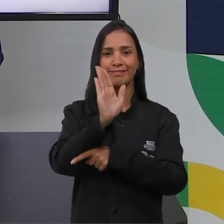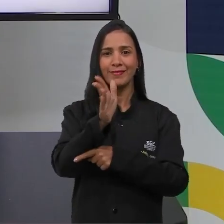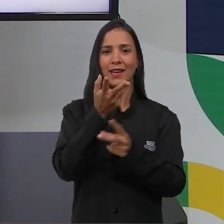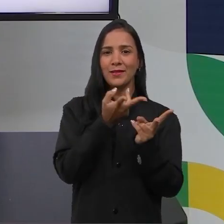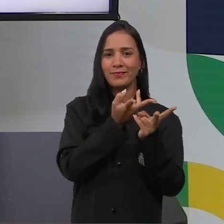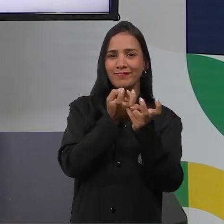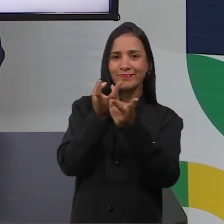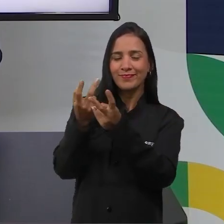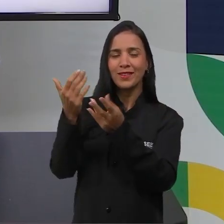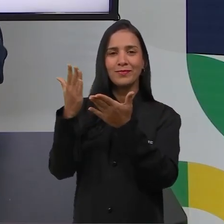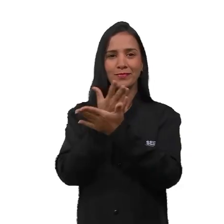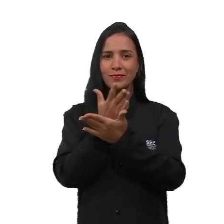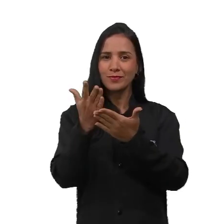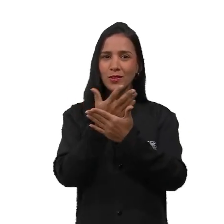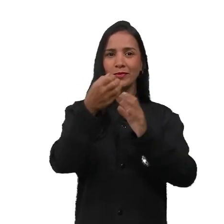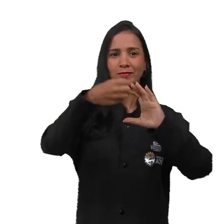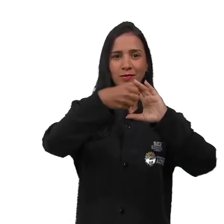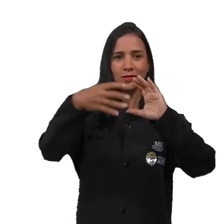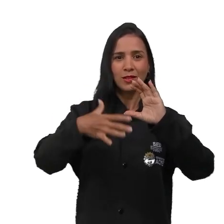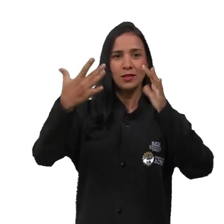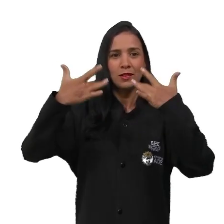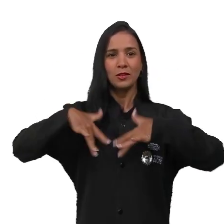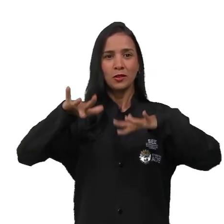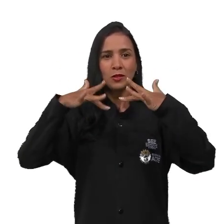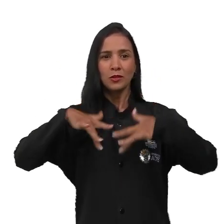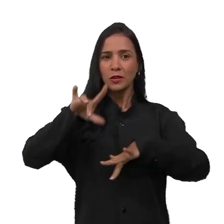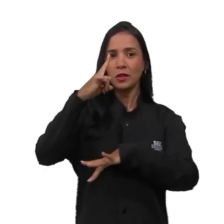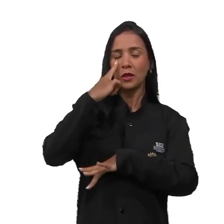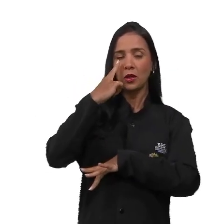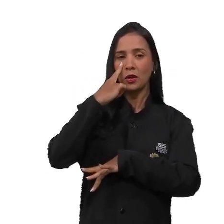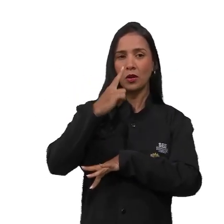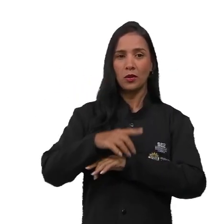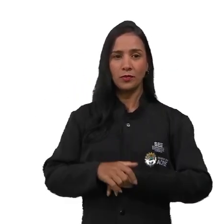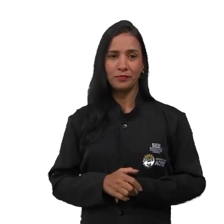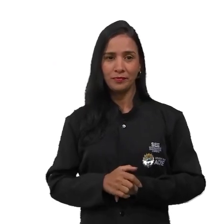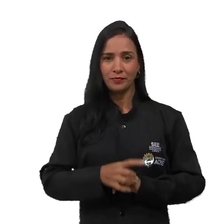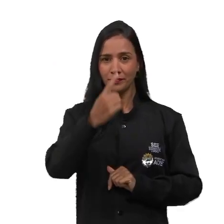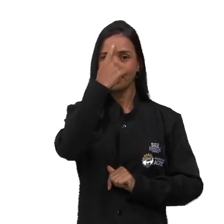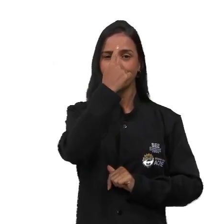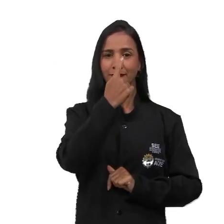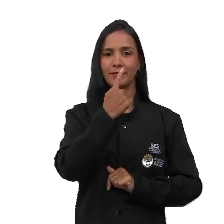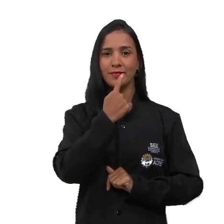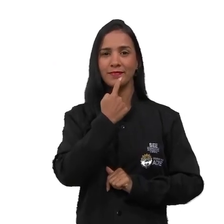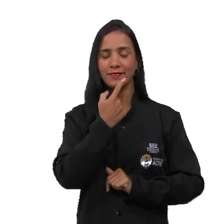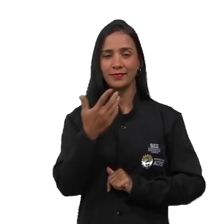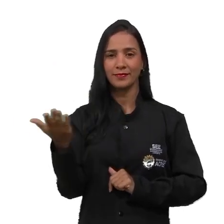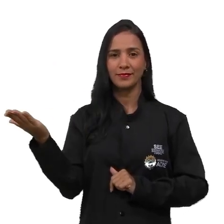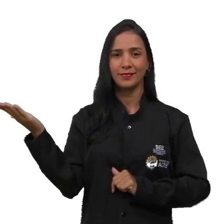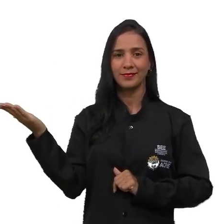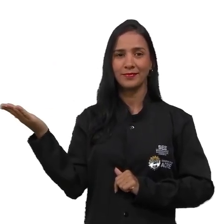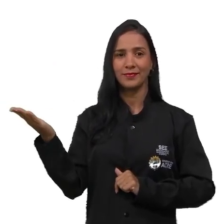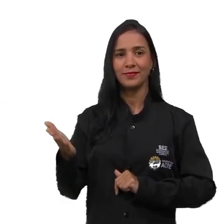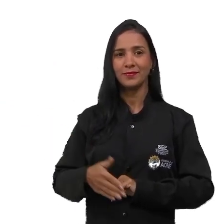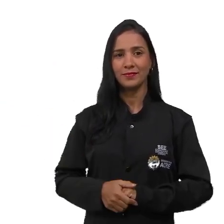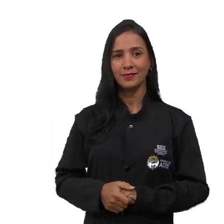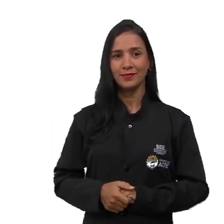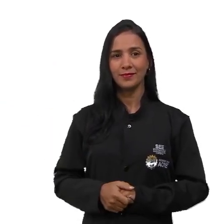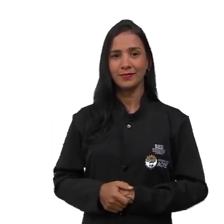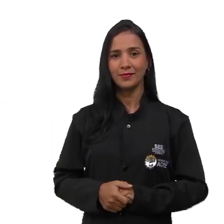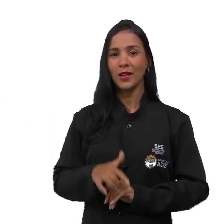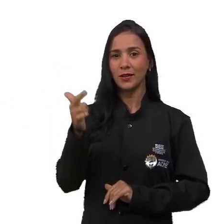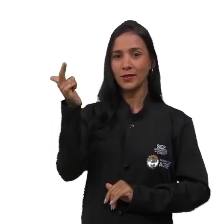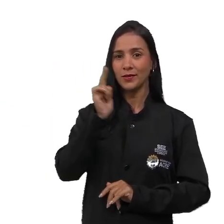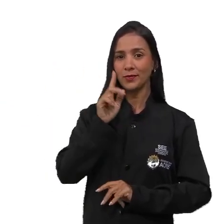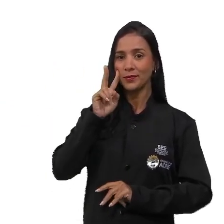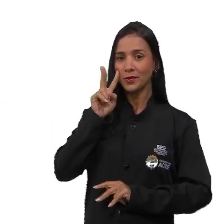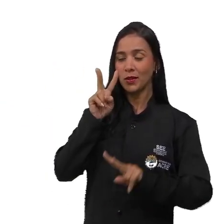aspectos naturais. Vejam só a imagem. A gente consegue observar, por exemplo, o deserto do Saara.